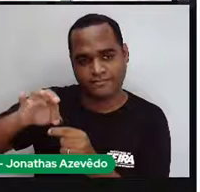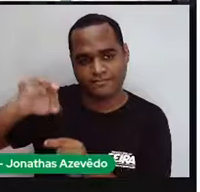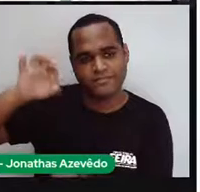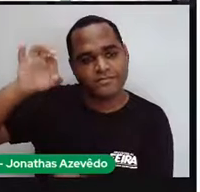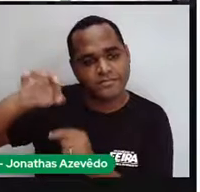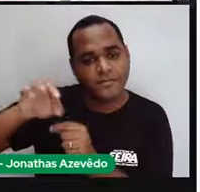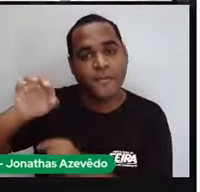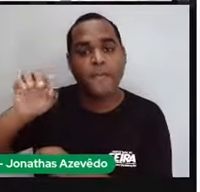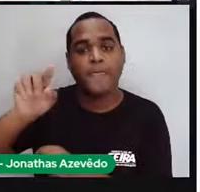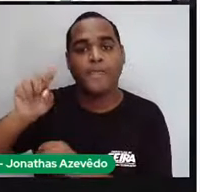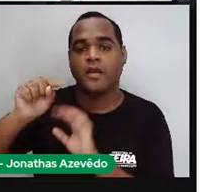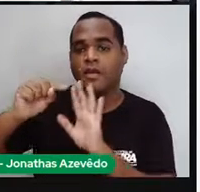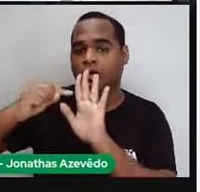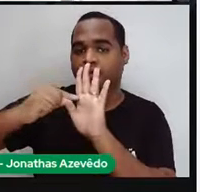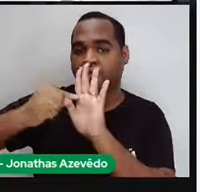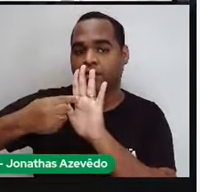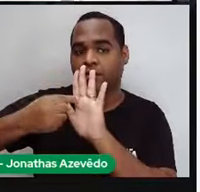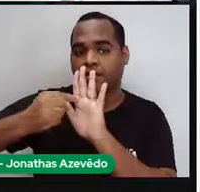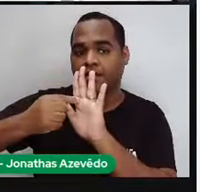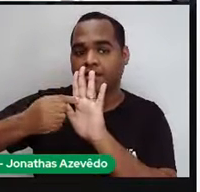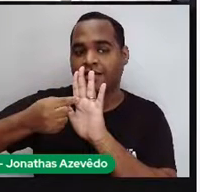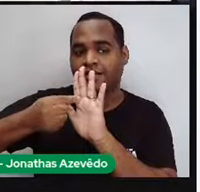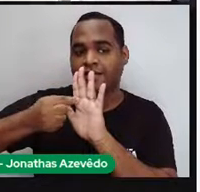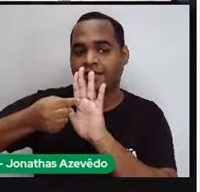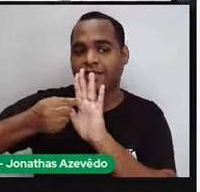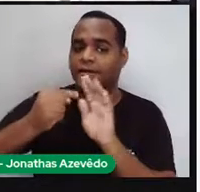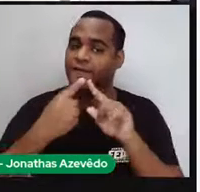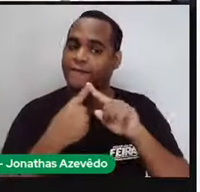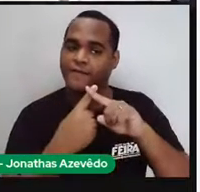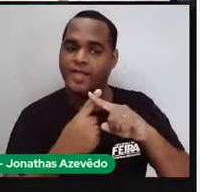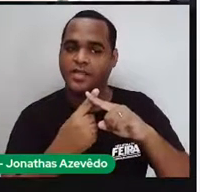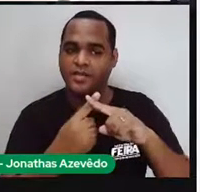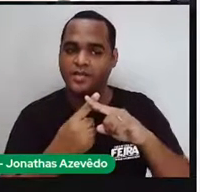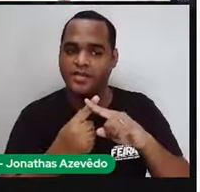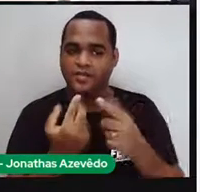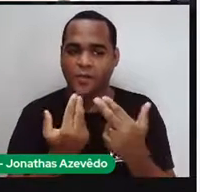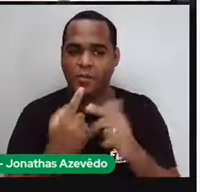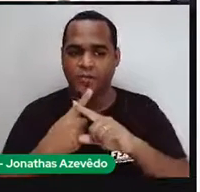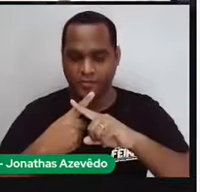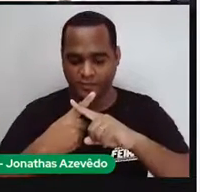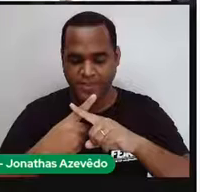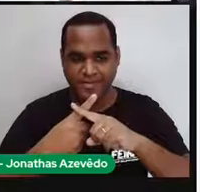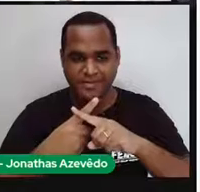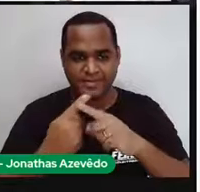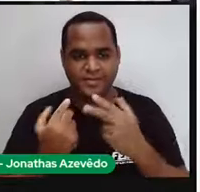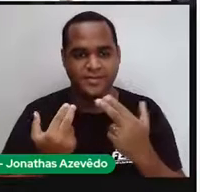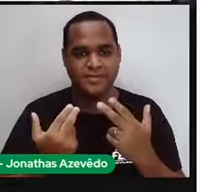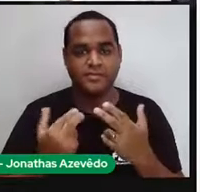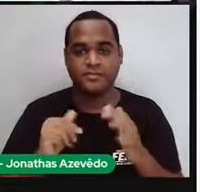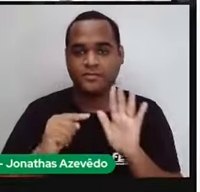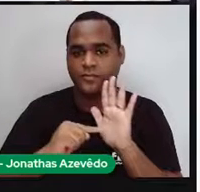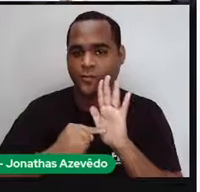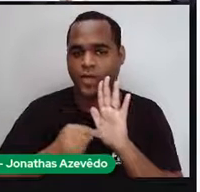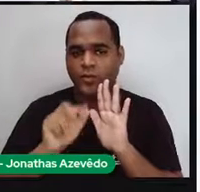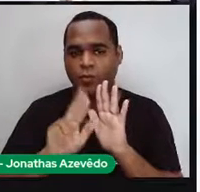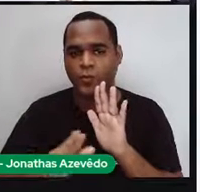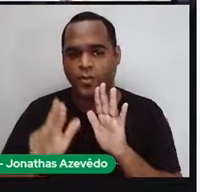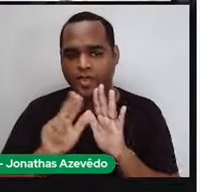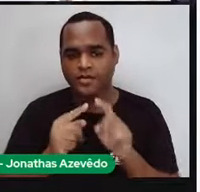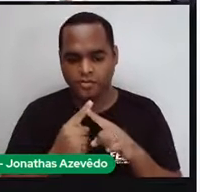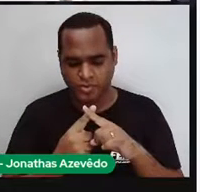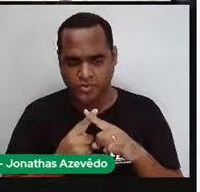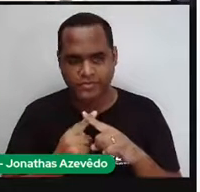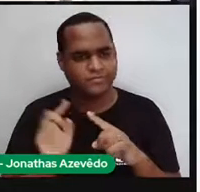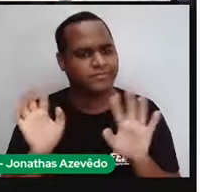pontinho significa o sinal da multiplicação Tá bom a gente não vai usar aqui o